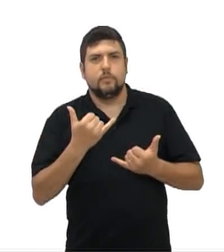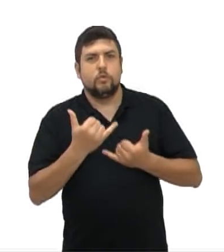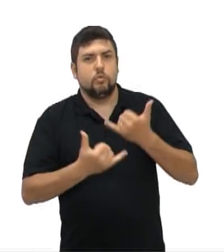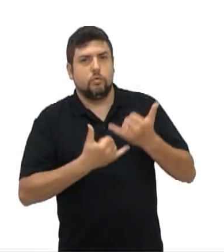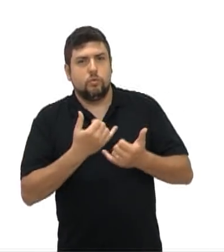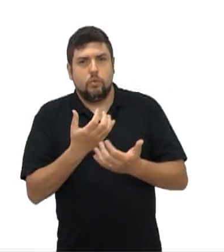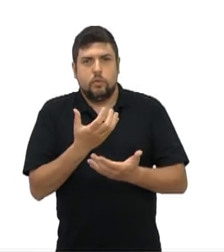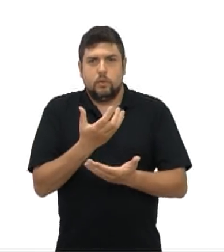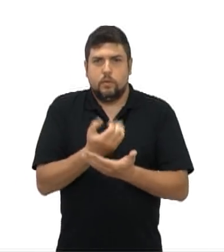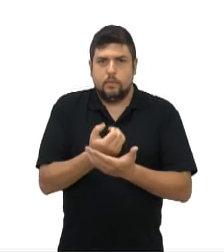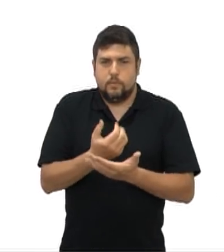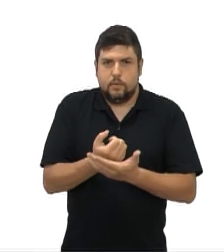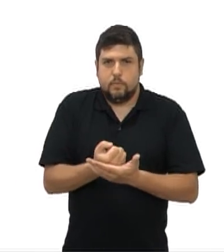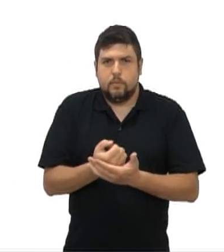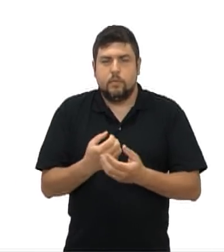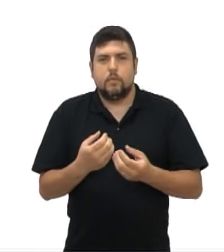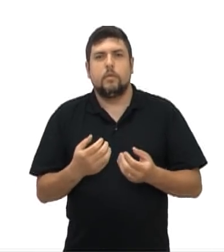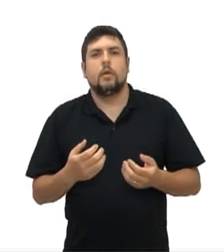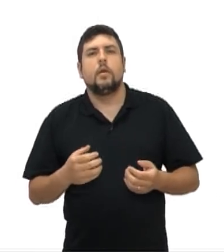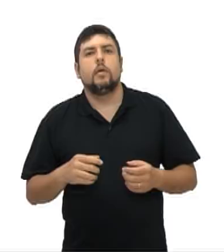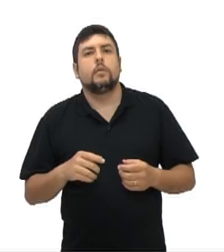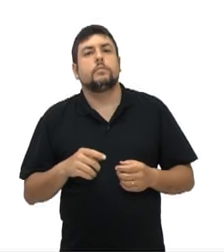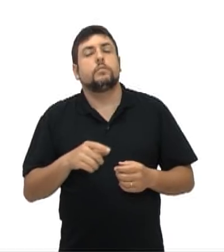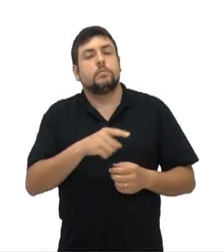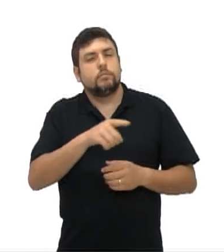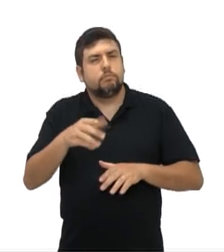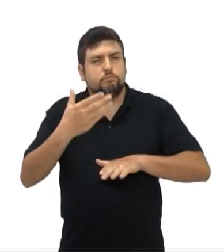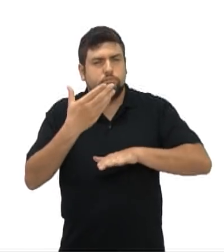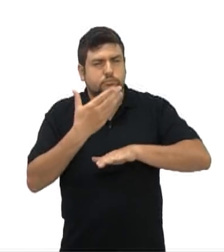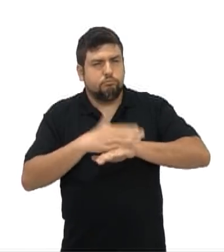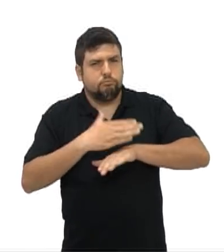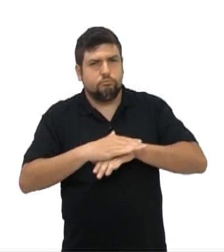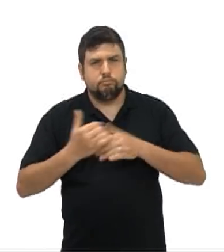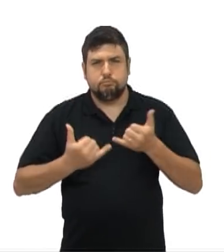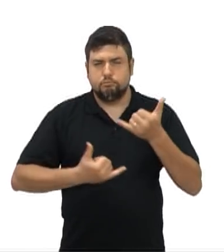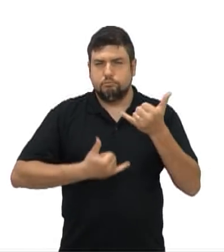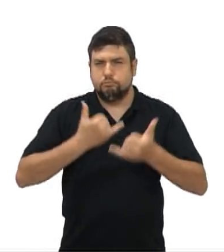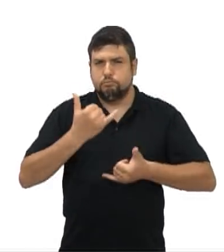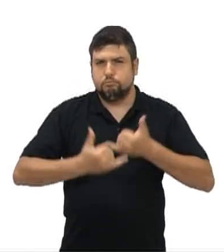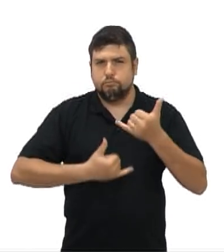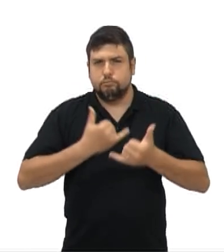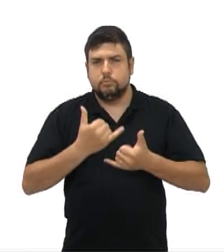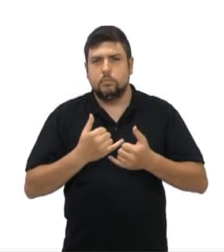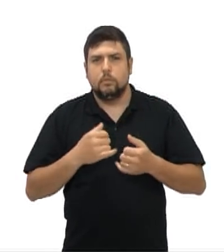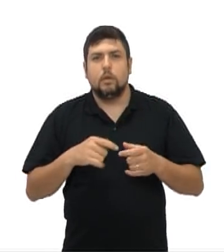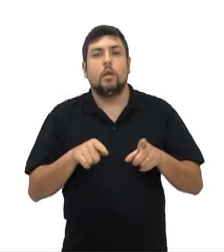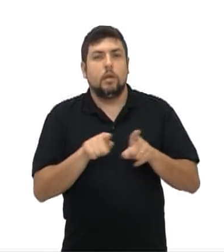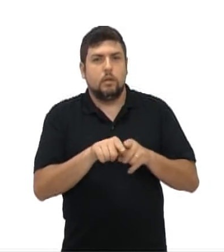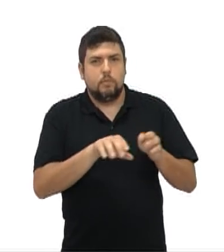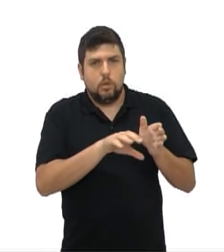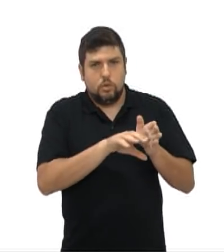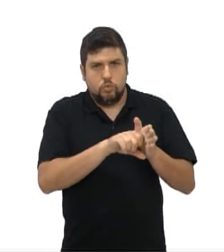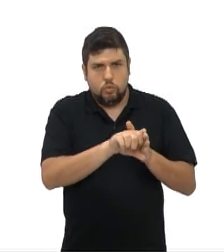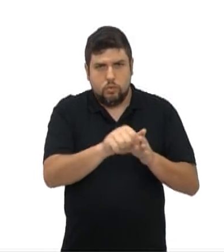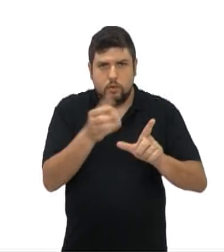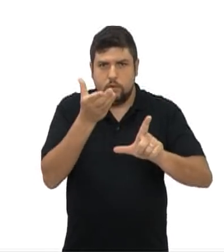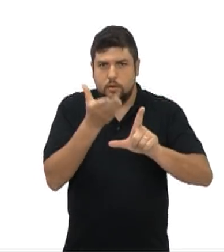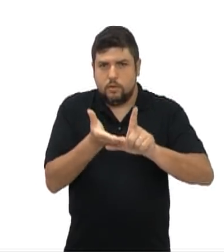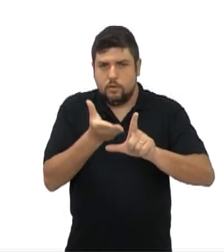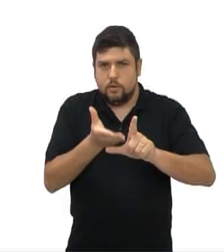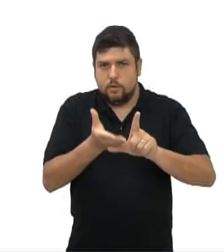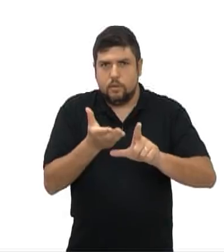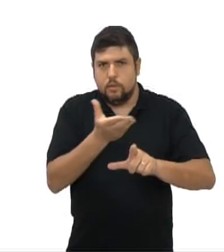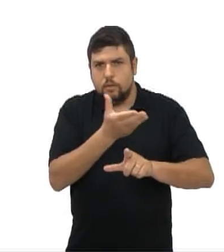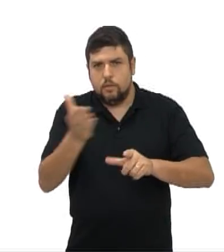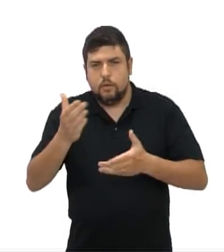baixar o aplicativo, baixa lá o aplicativo. Mas esse jogo vai estar disponível lá no Classroom também, tá bom? Para vocês jogarem sobre